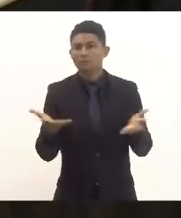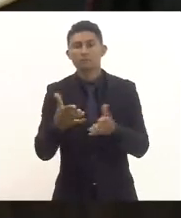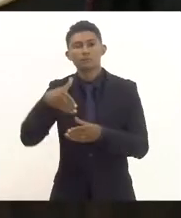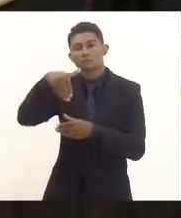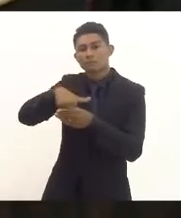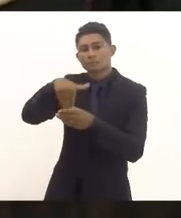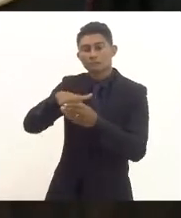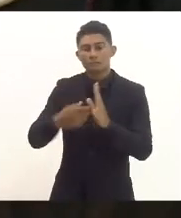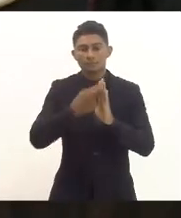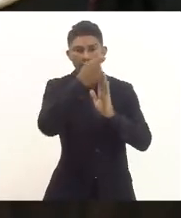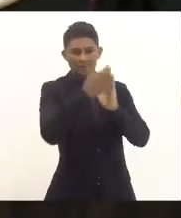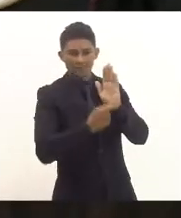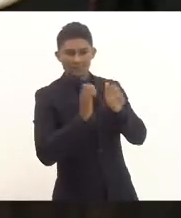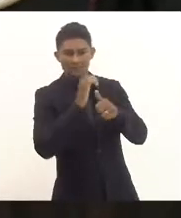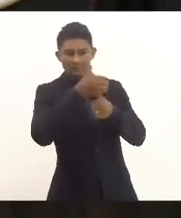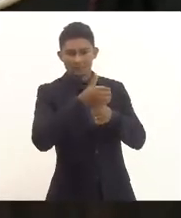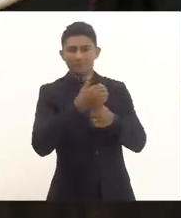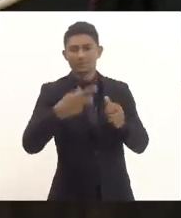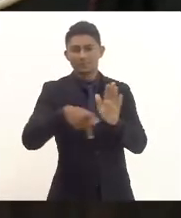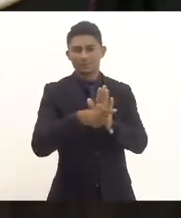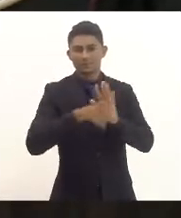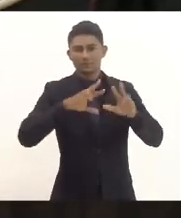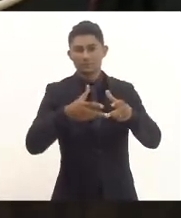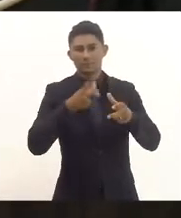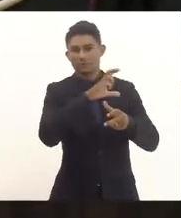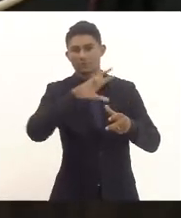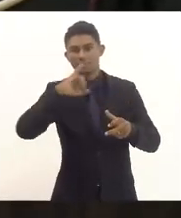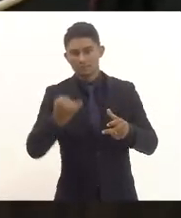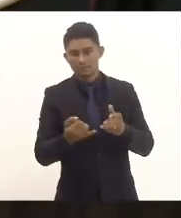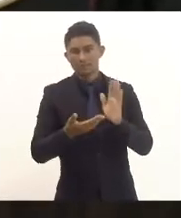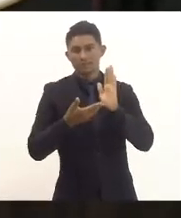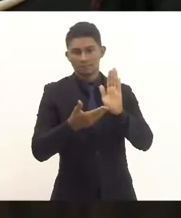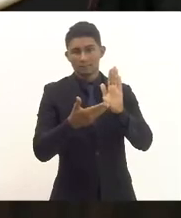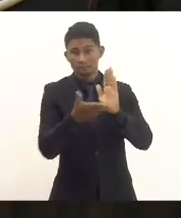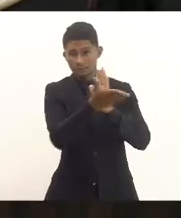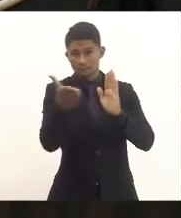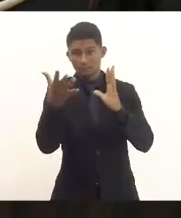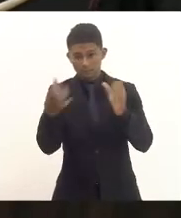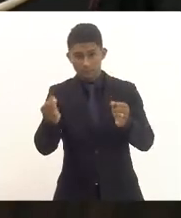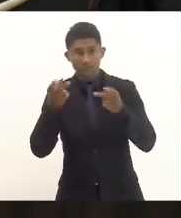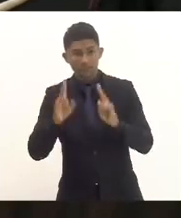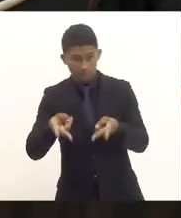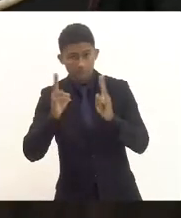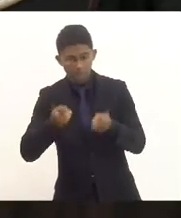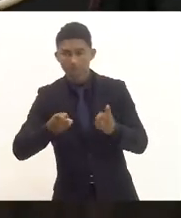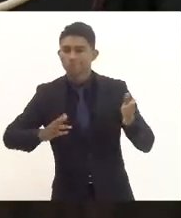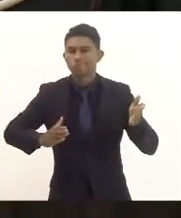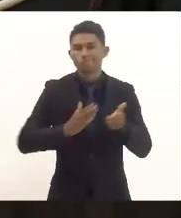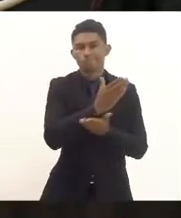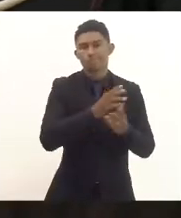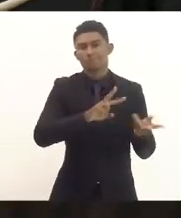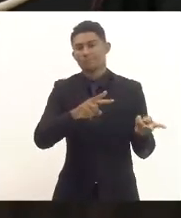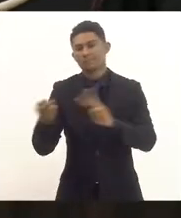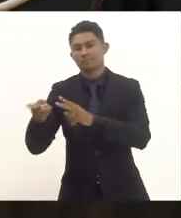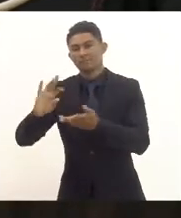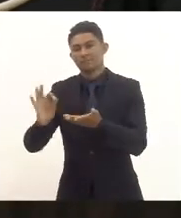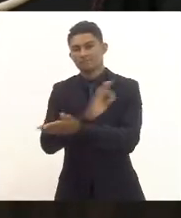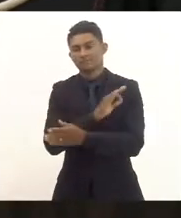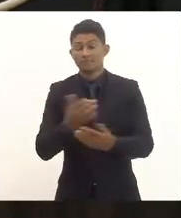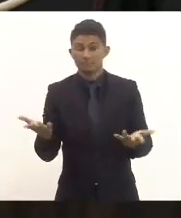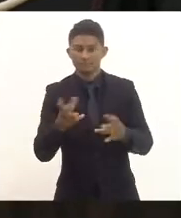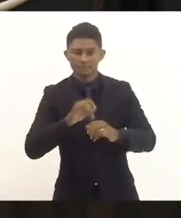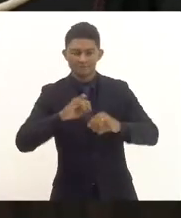votação do substitutivo da ccj com forma final de redação pessoas que aprovam permaneçam Como estão aprovado vai autógrafo